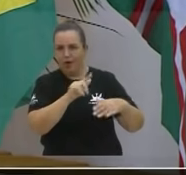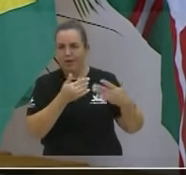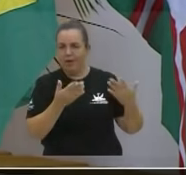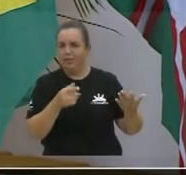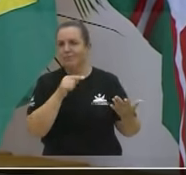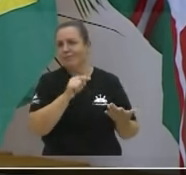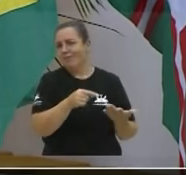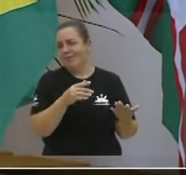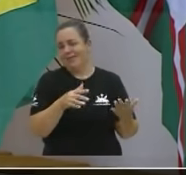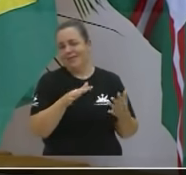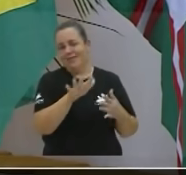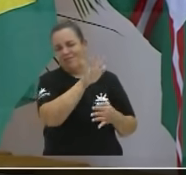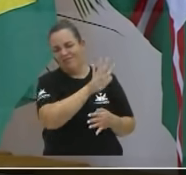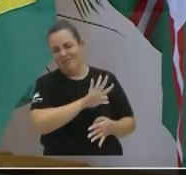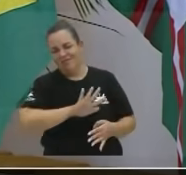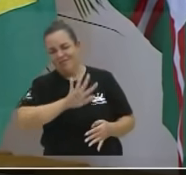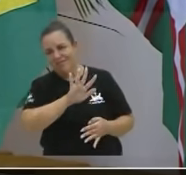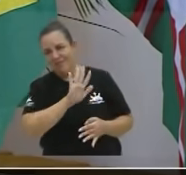Esta é a cena.